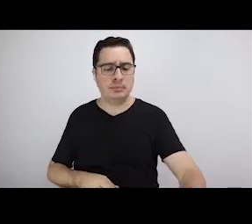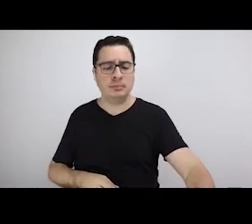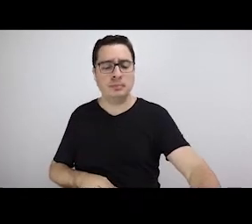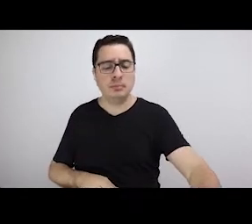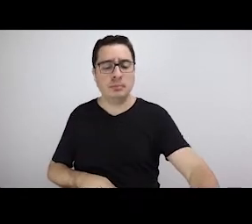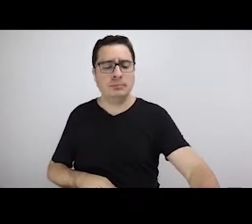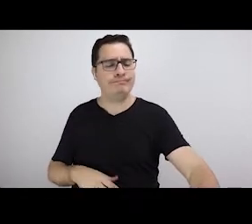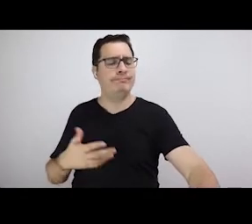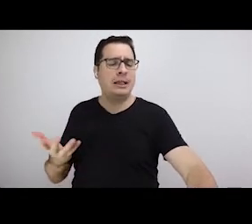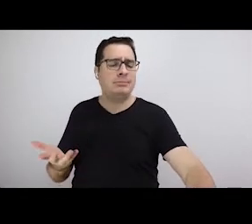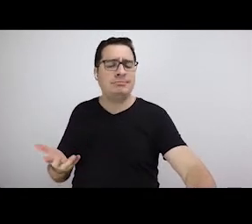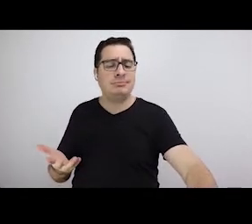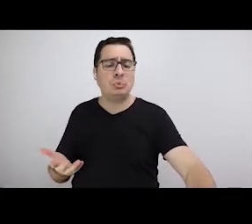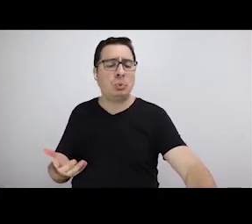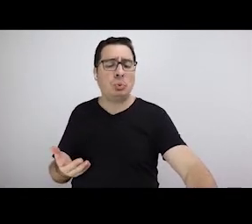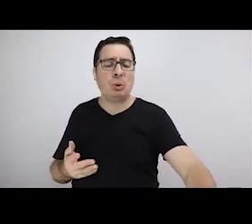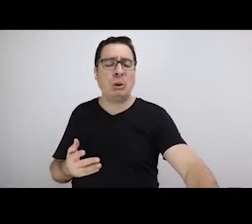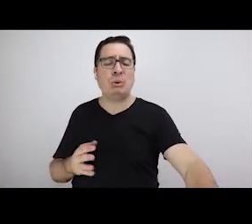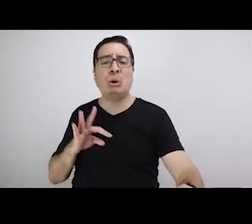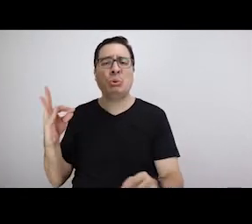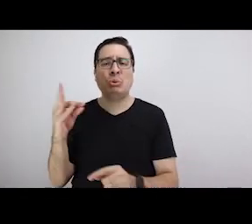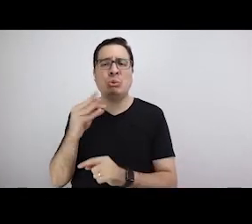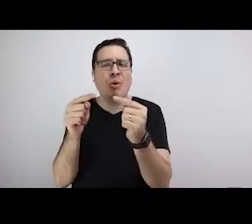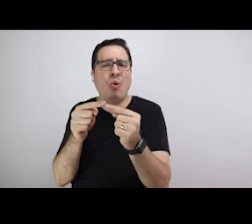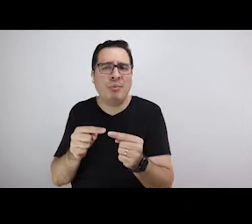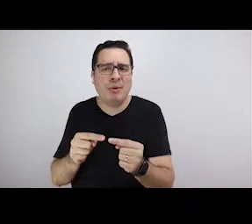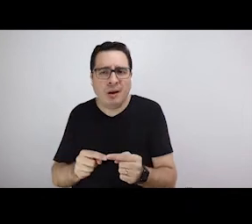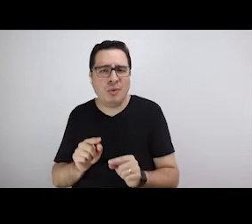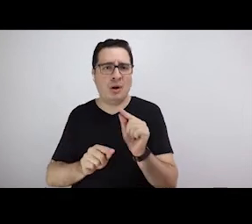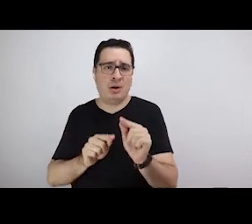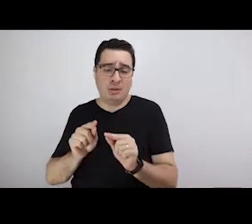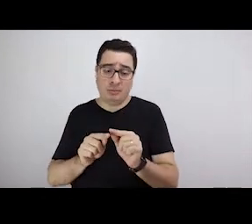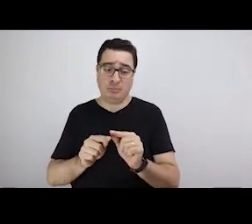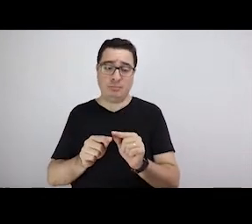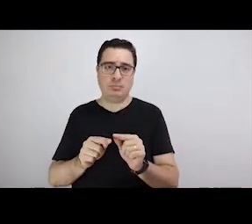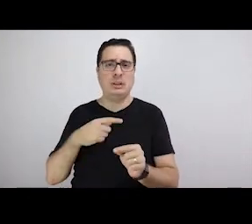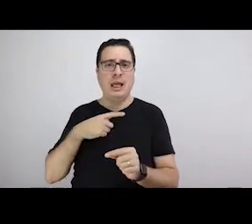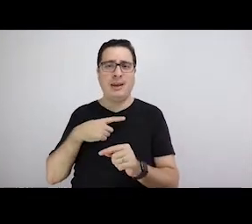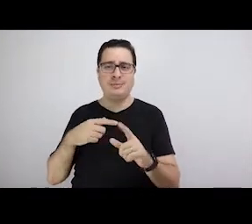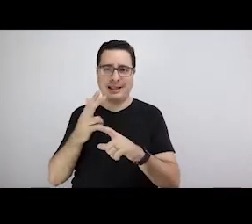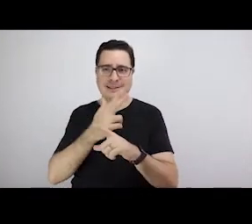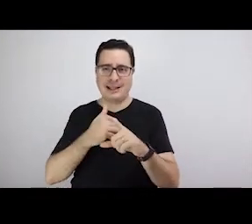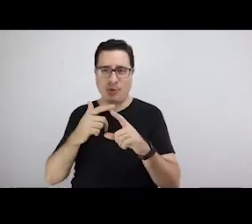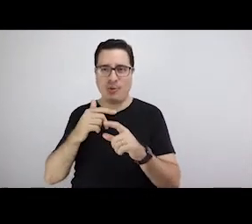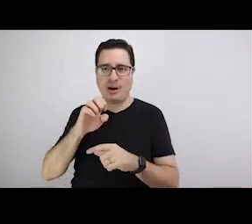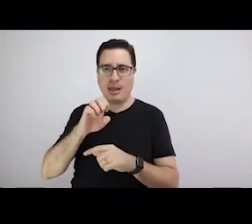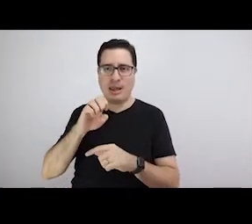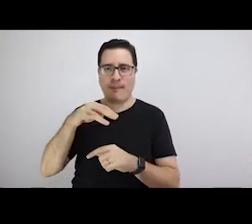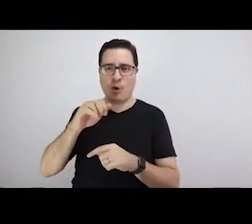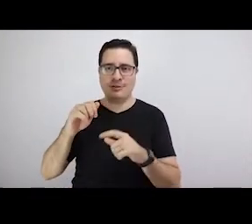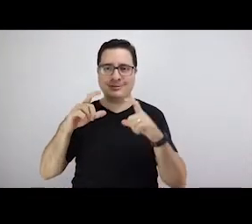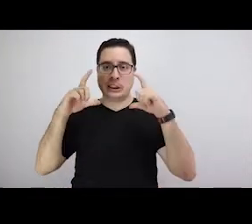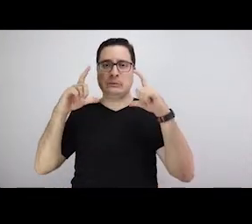Tá, mas como tudo isso se relaciona? Aqui a gente já tem até um emoji aqui de um carinha pensativo, com as